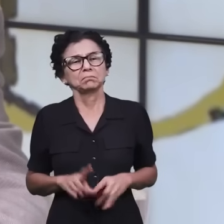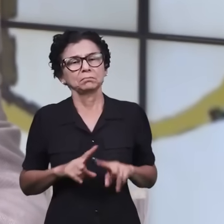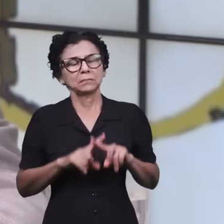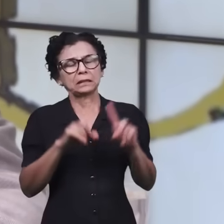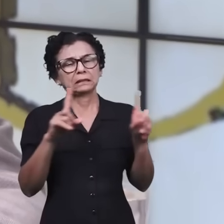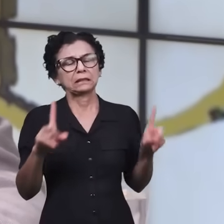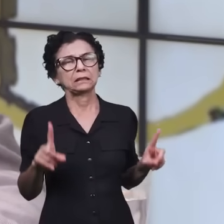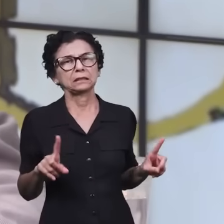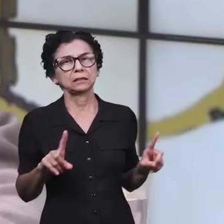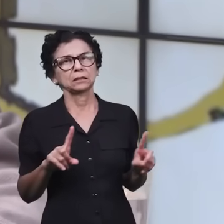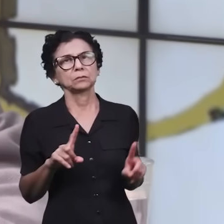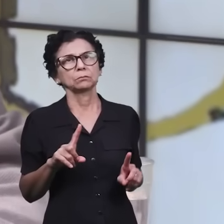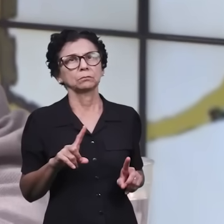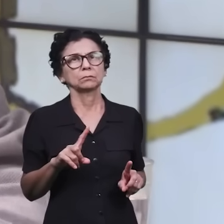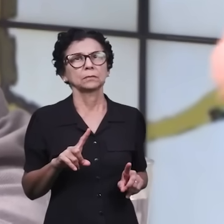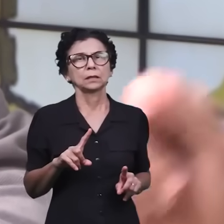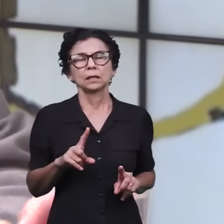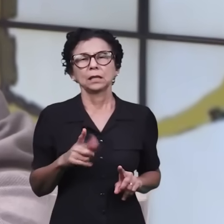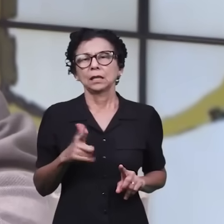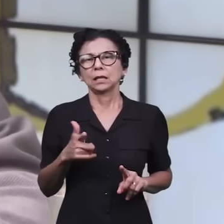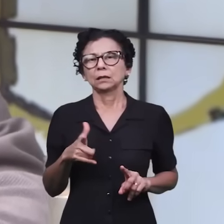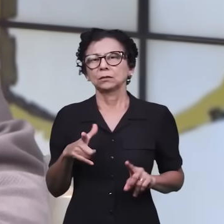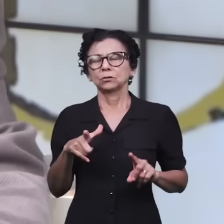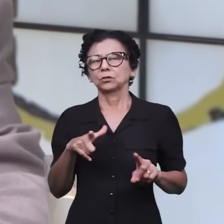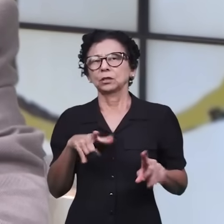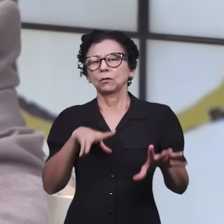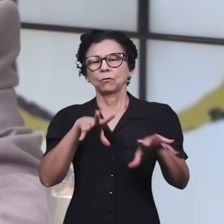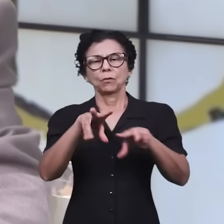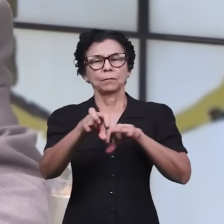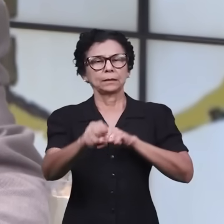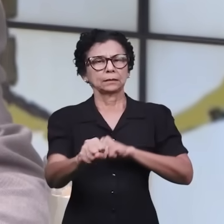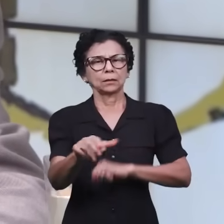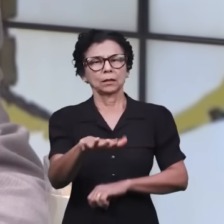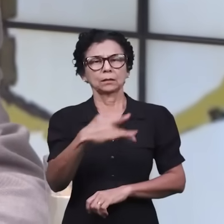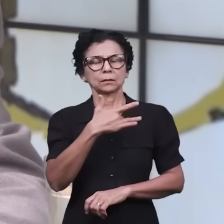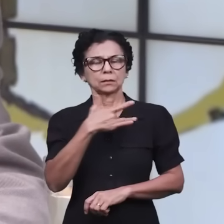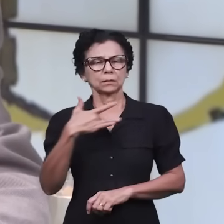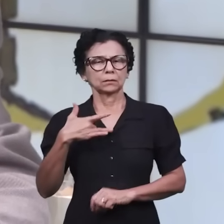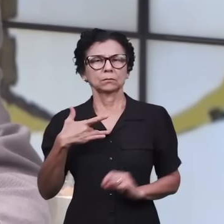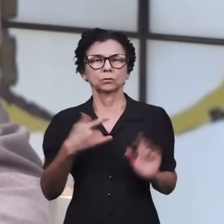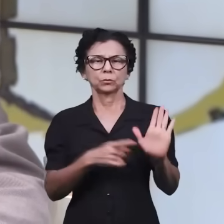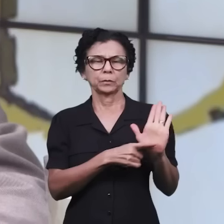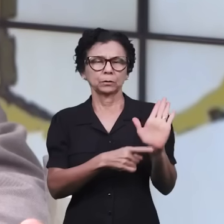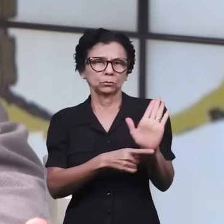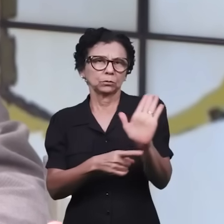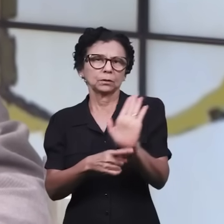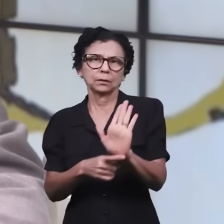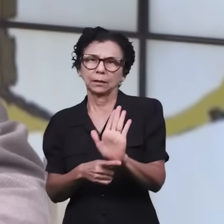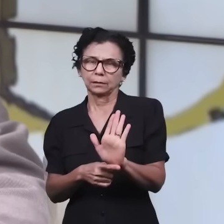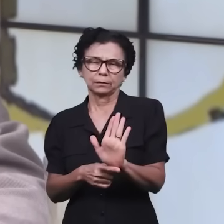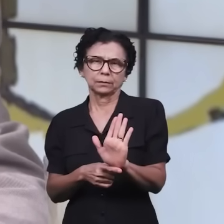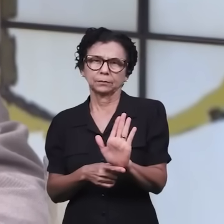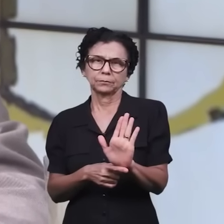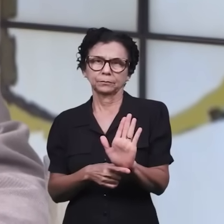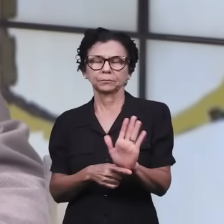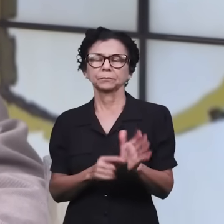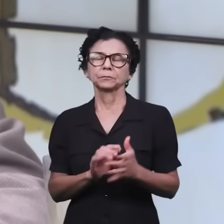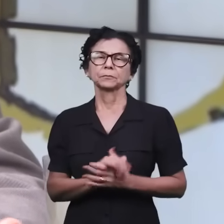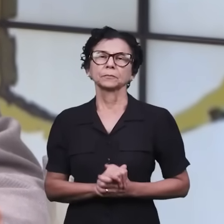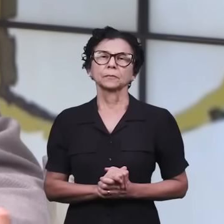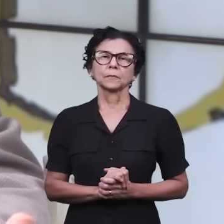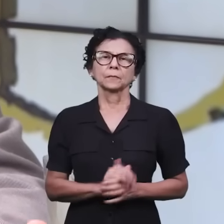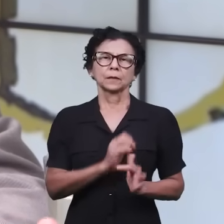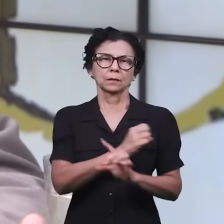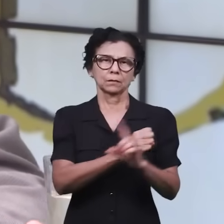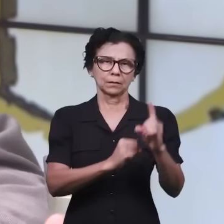tinha nenhuma formação na área de saúde para ajudar e trabalhar com o pessoal da área de saúde, com atendimento de